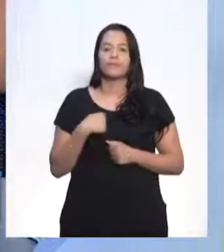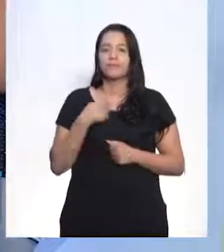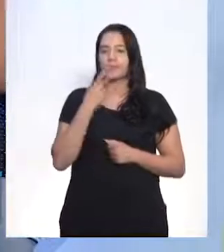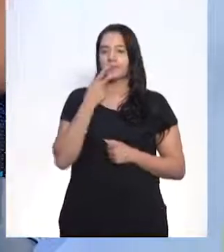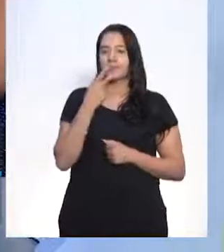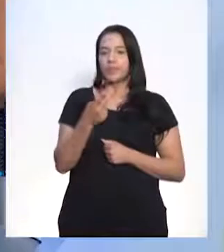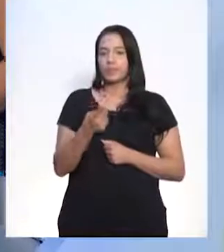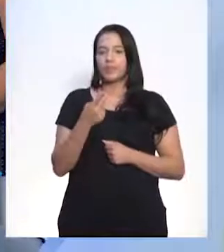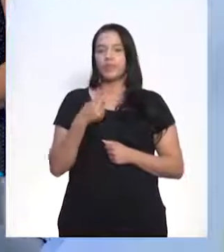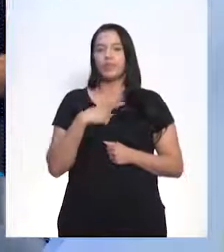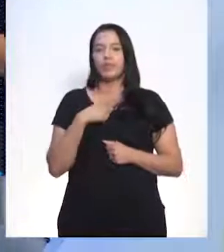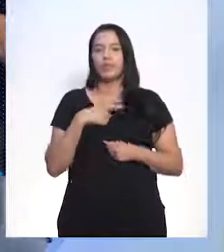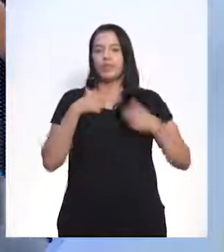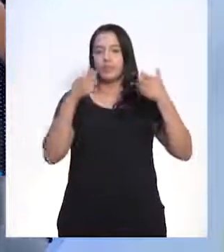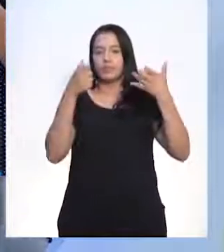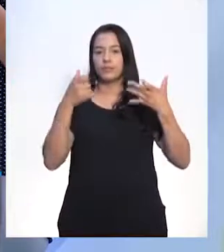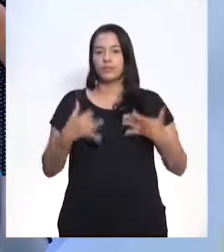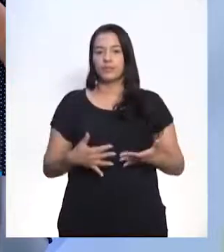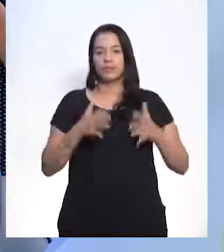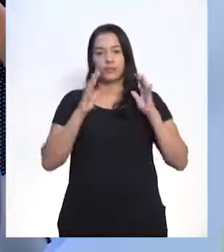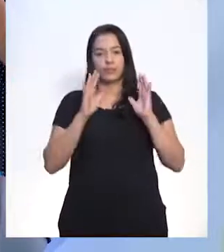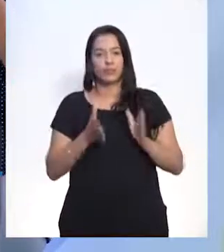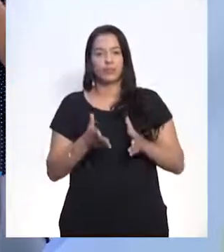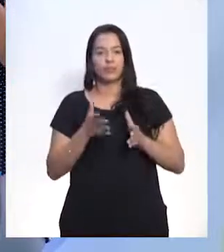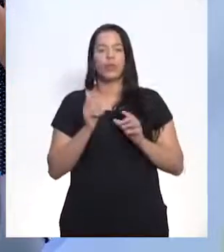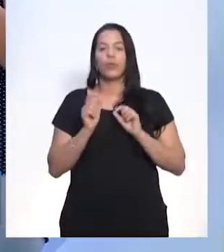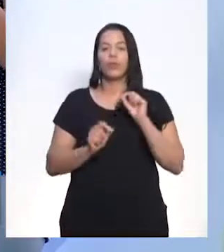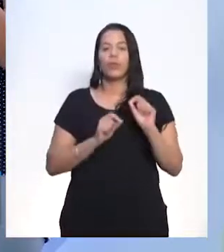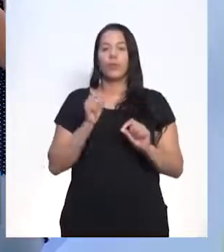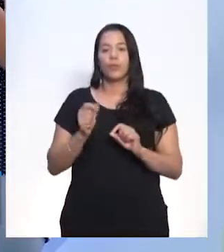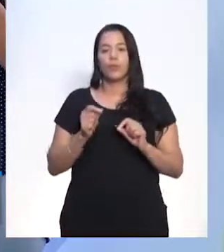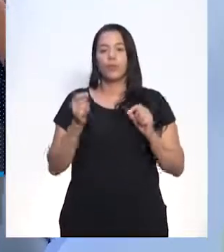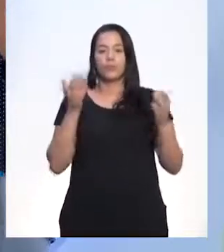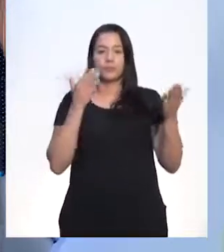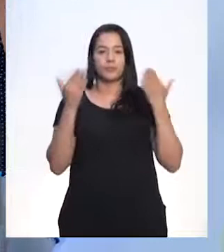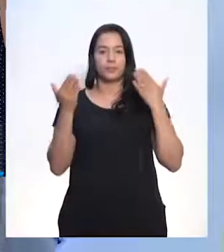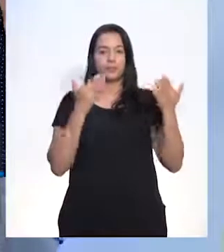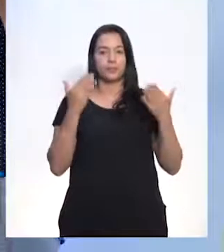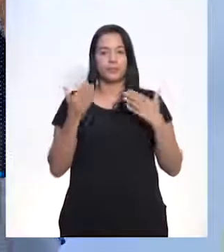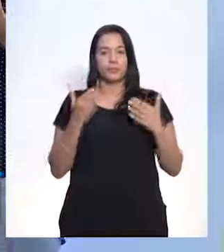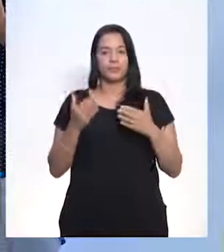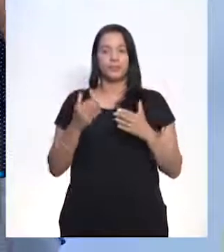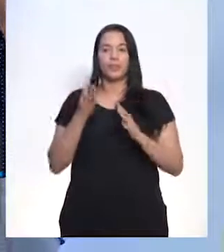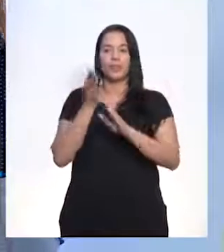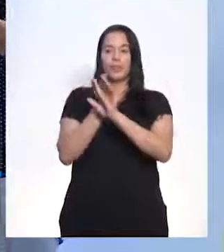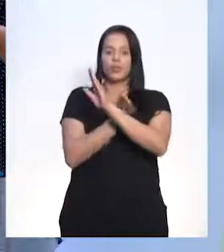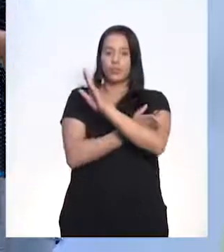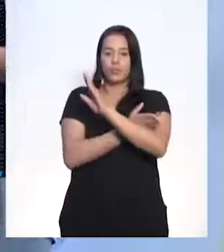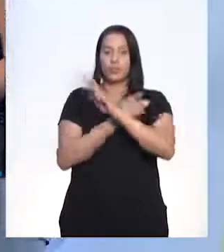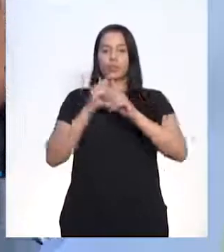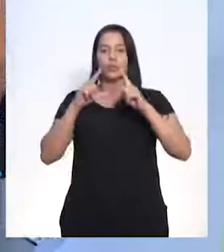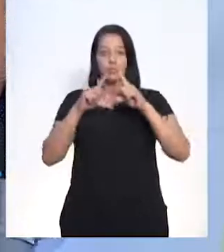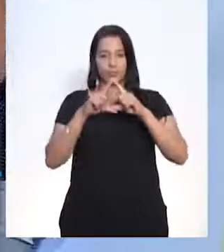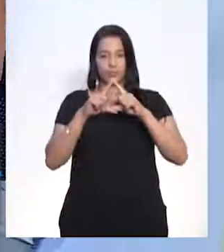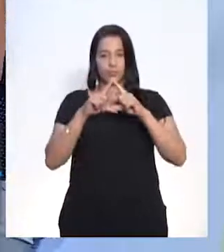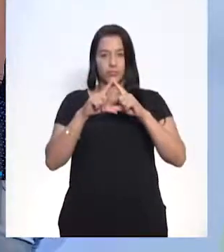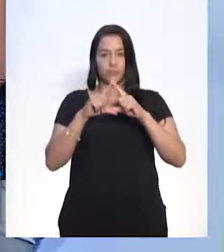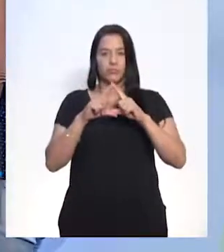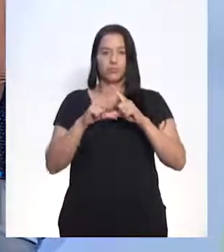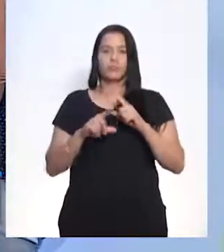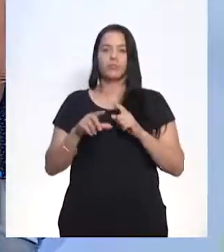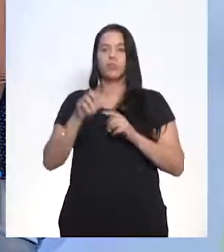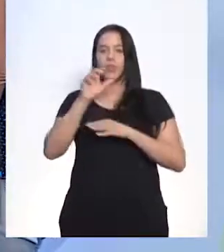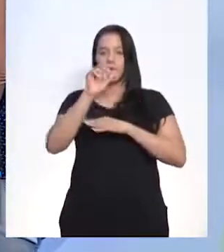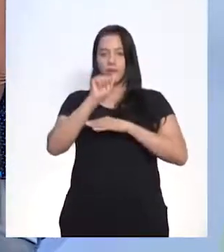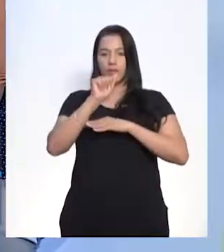ele já tinha dado para você a relação de proporcionalidade dos lados desses triângulos. A